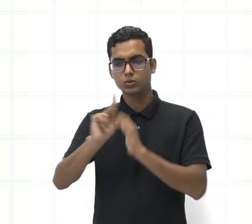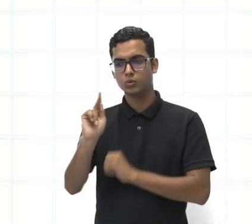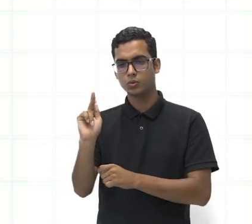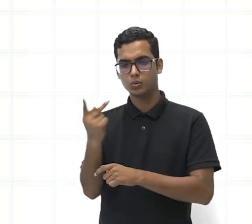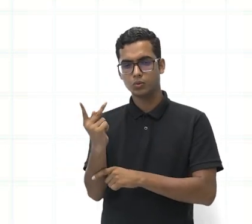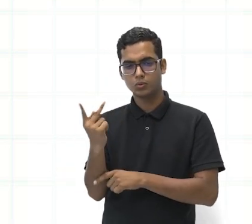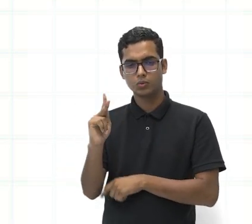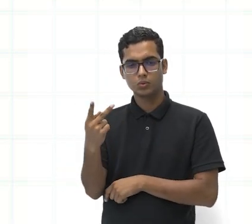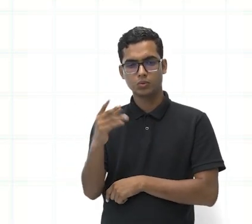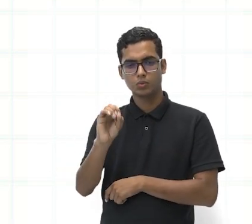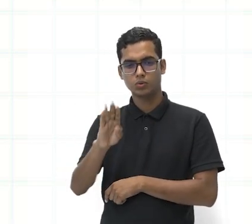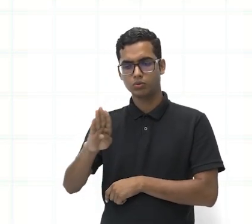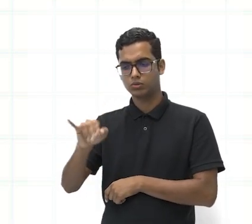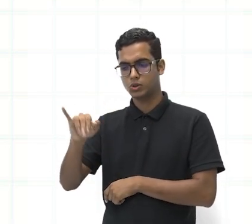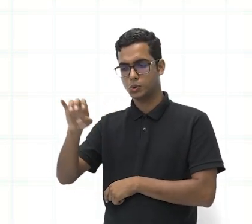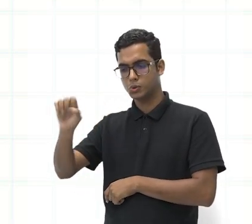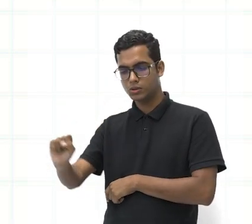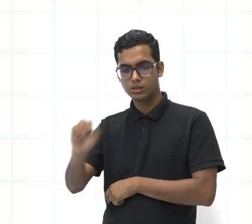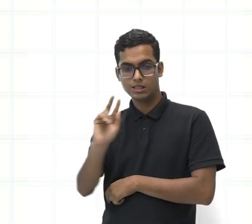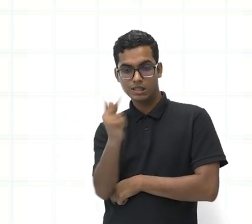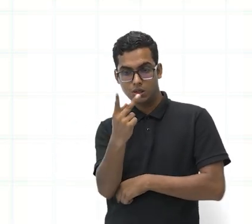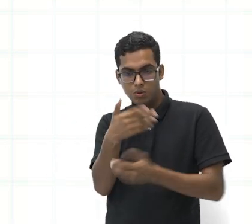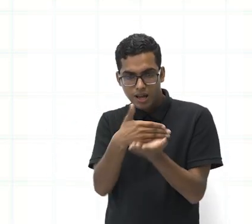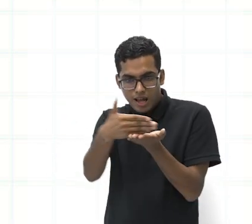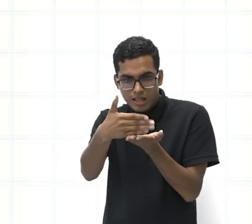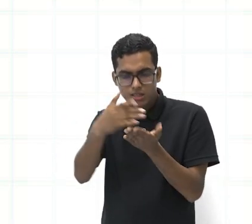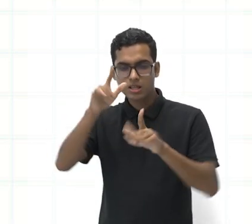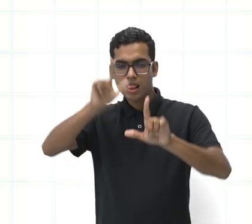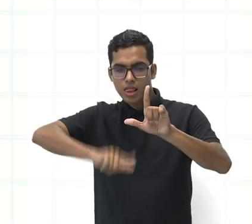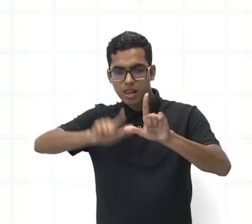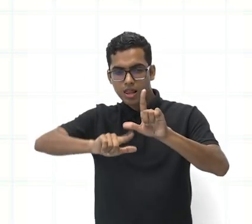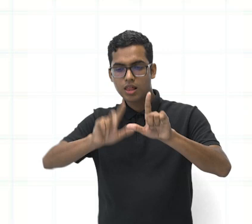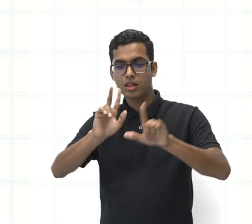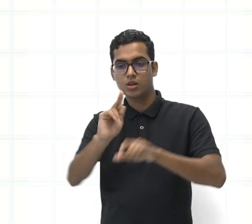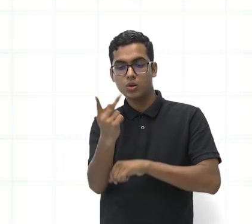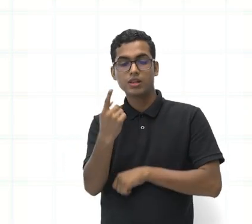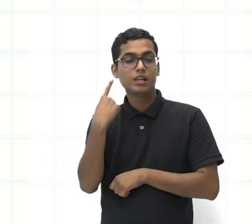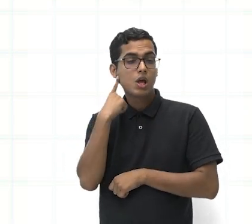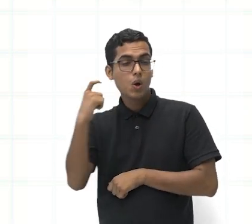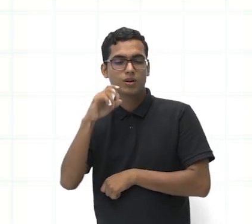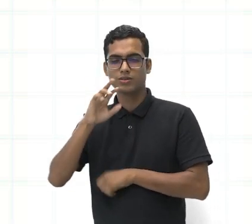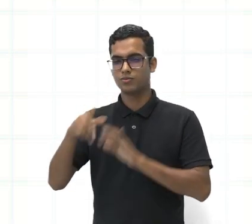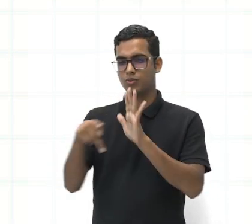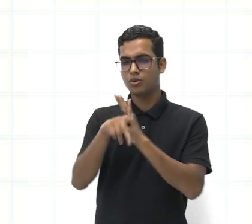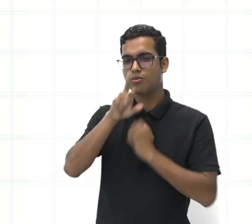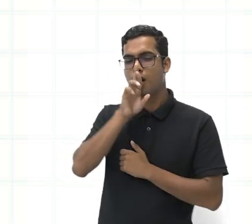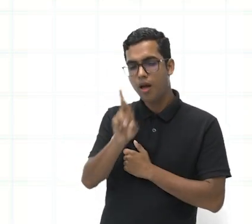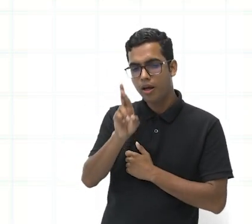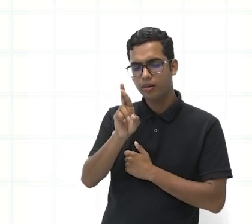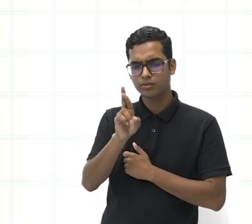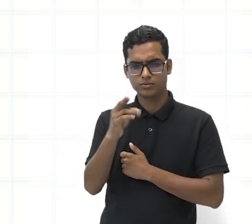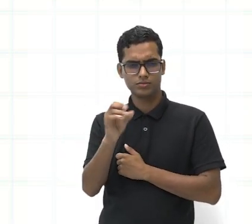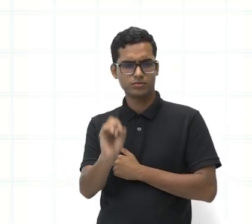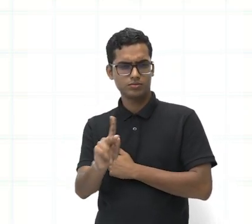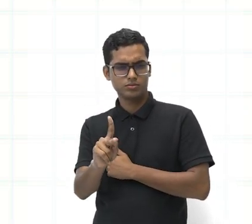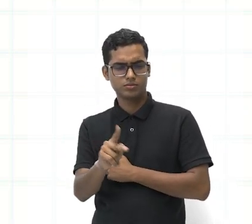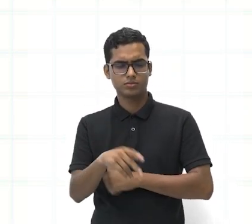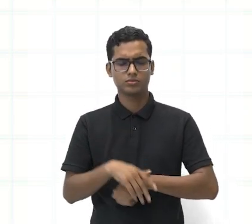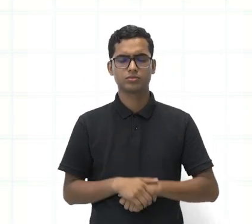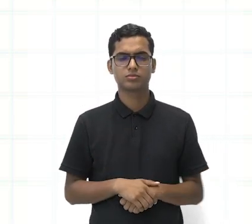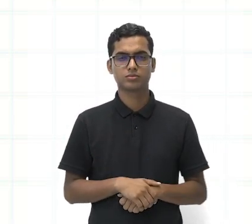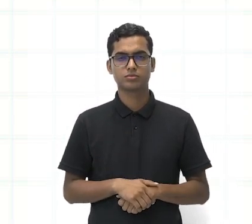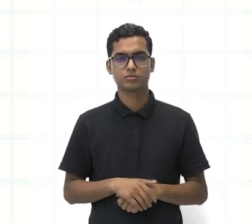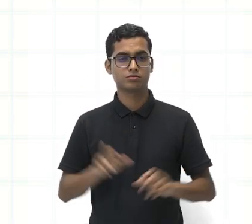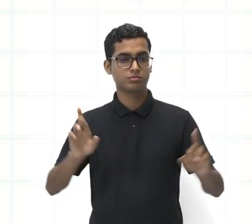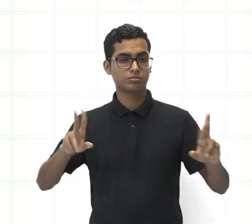H, tá? As palavrinhas que iniciam com H em língua inglesa normalmente tem som de R, portanto, hobbies, tá? Ela se